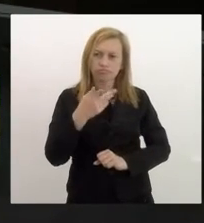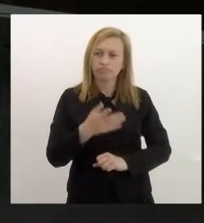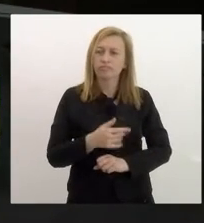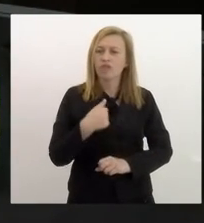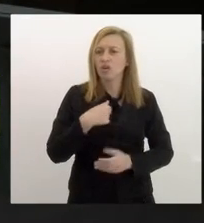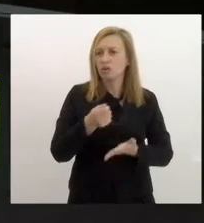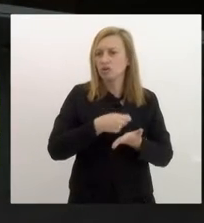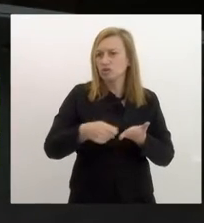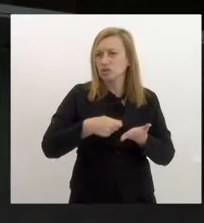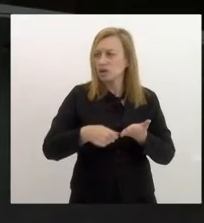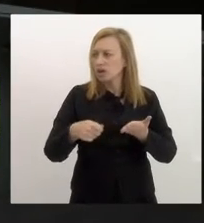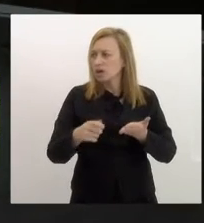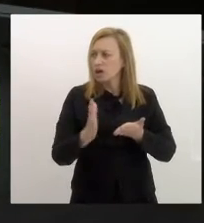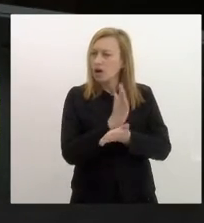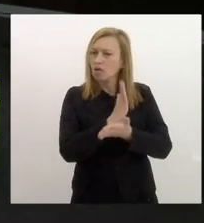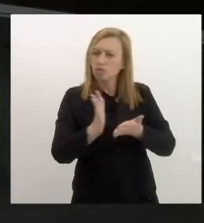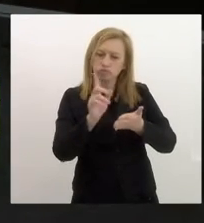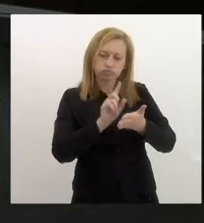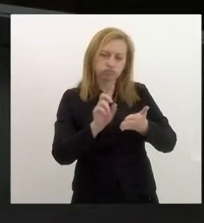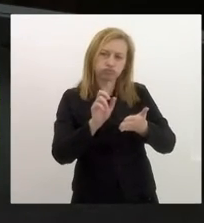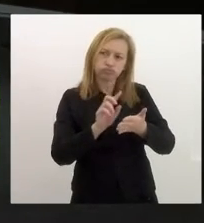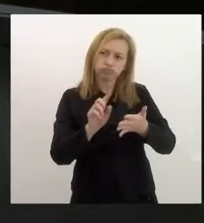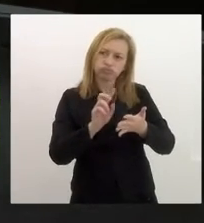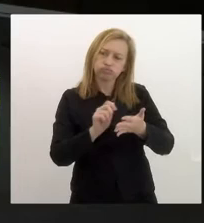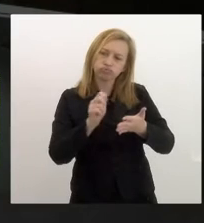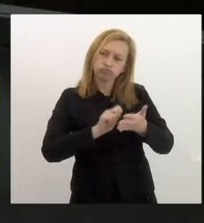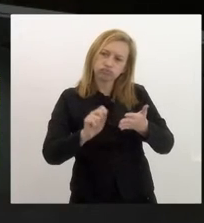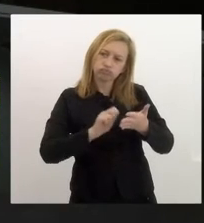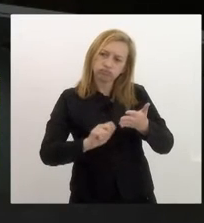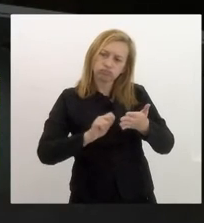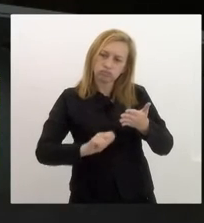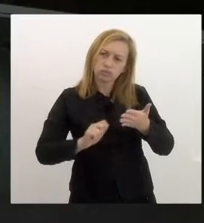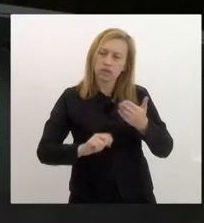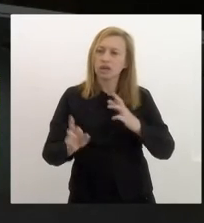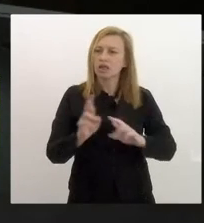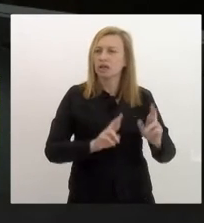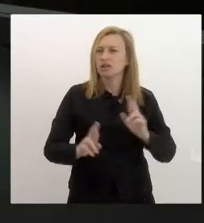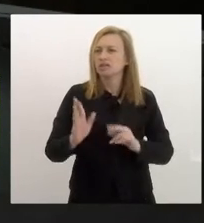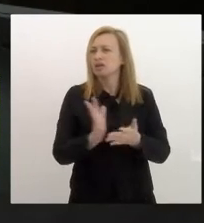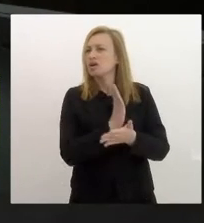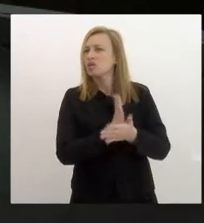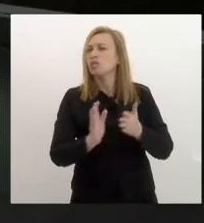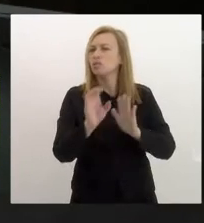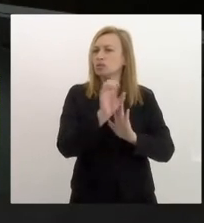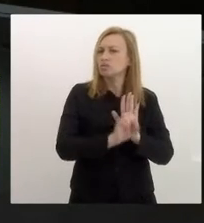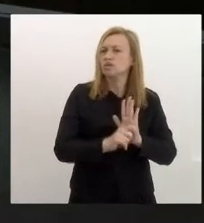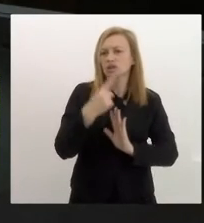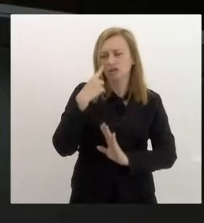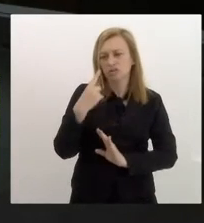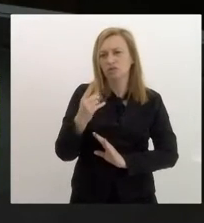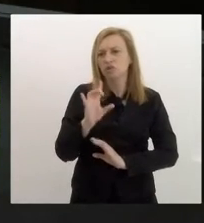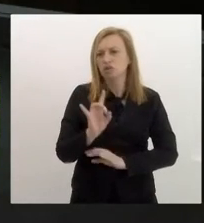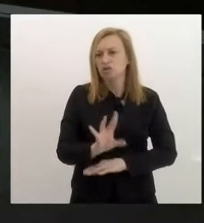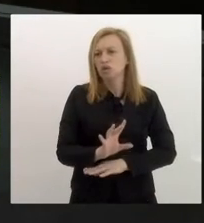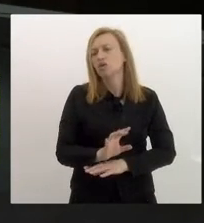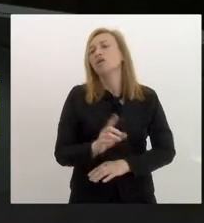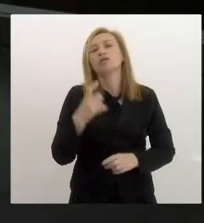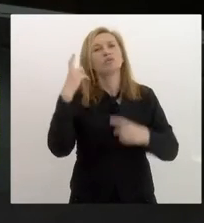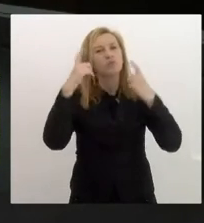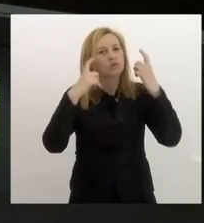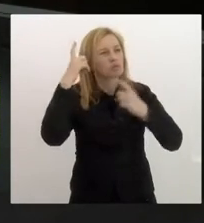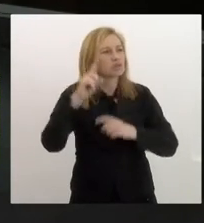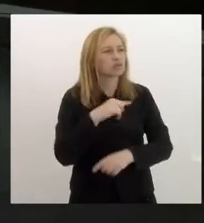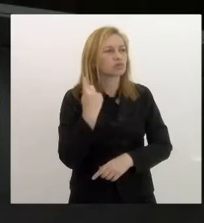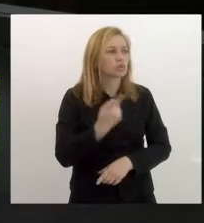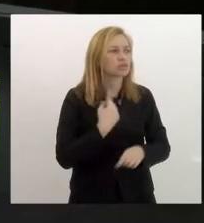anotei alguns pontos aqui de enrolação de algumas emendas que a gente viu só para em uma preocupação